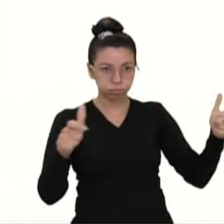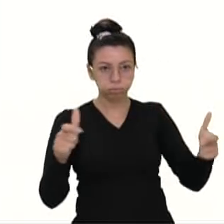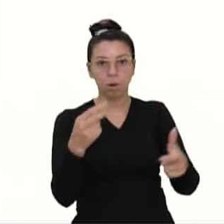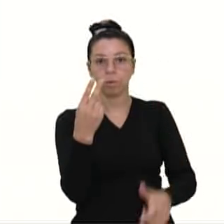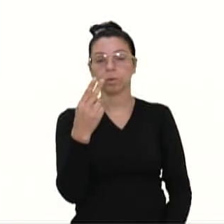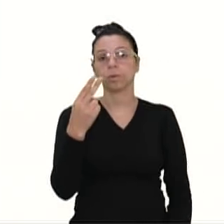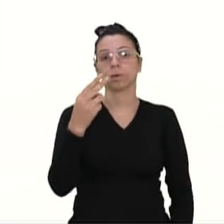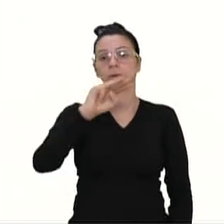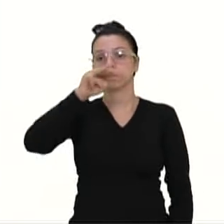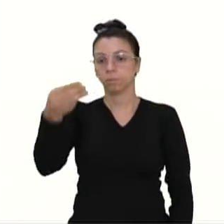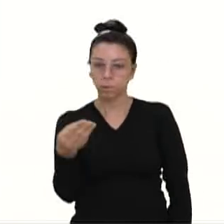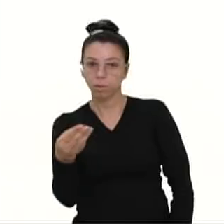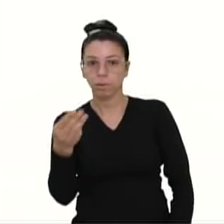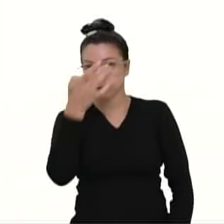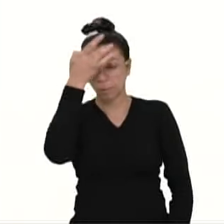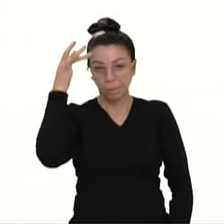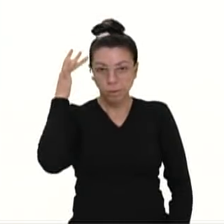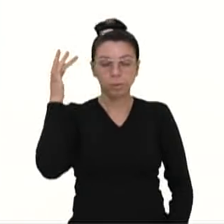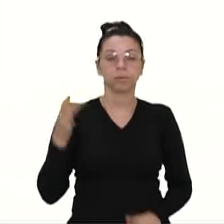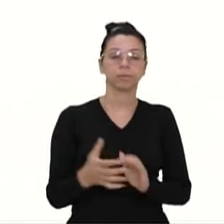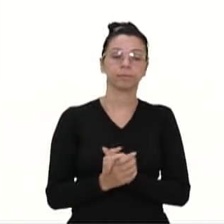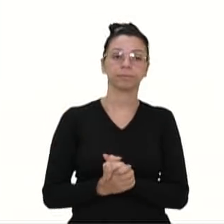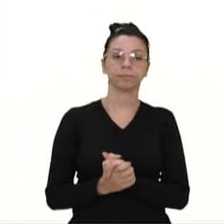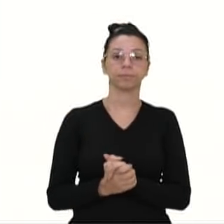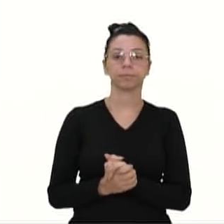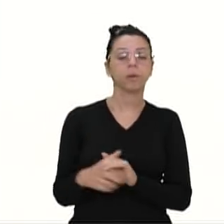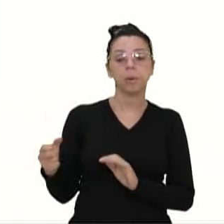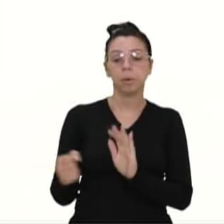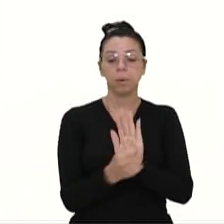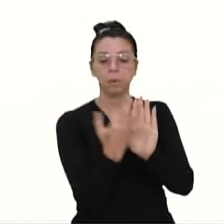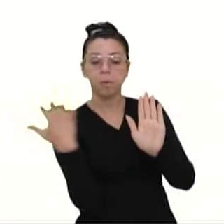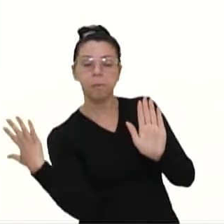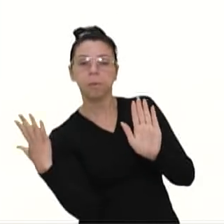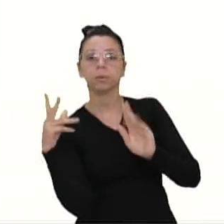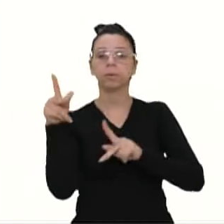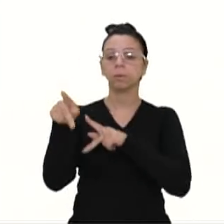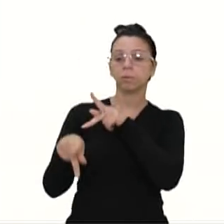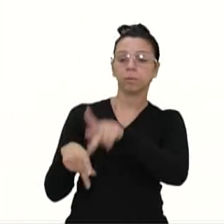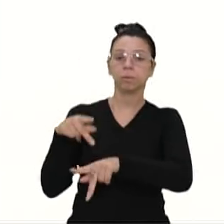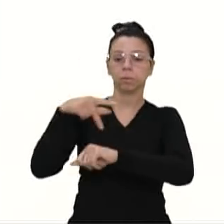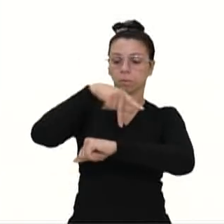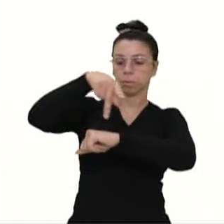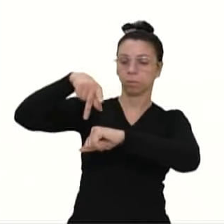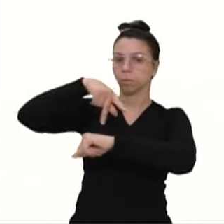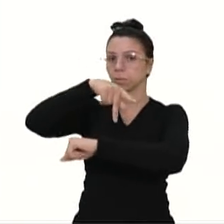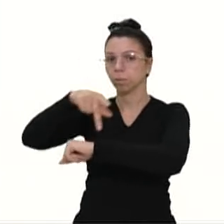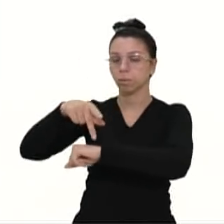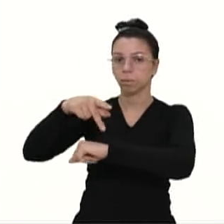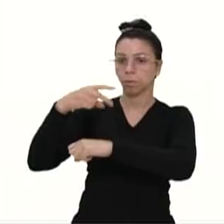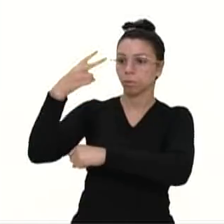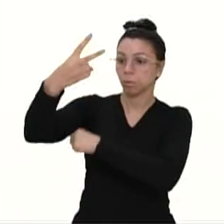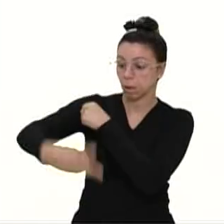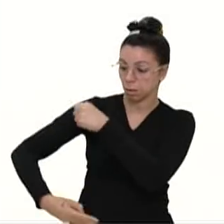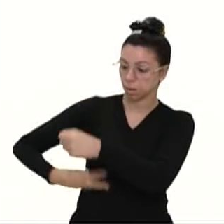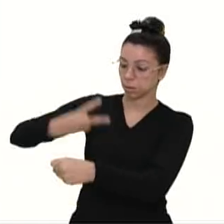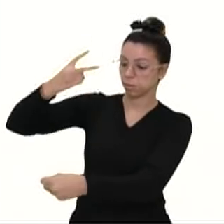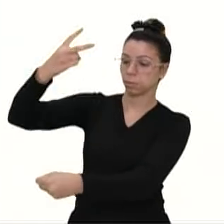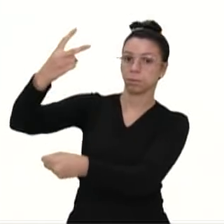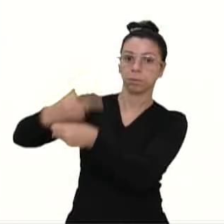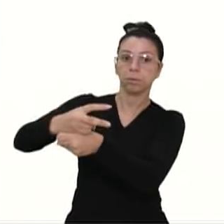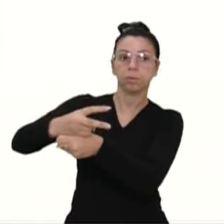de habitantes. Determine a população desse país 2 anos após